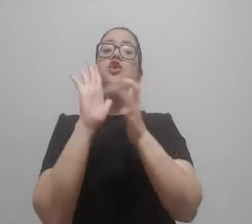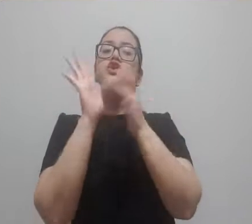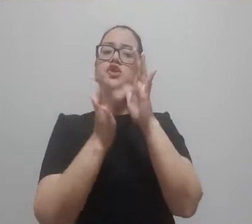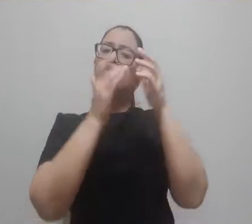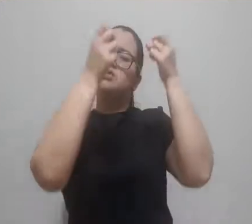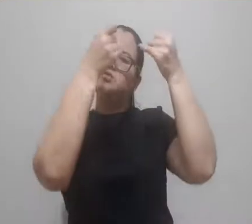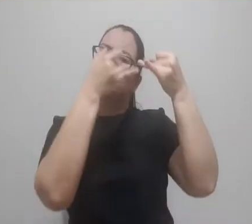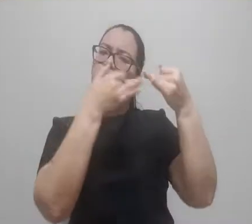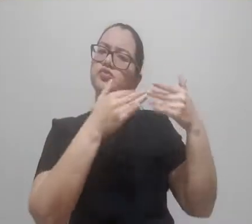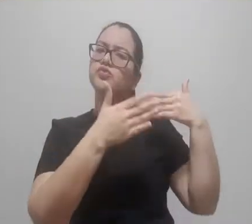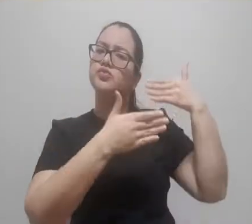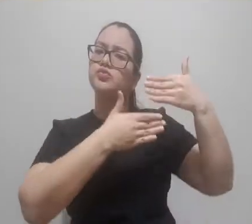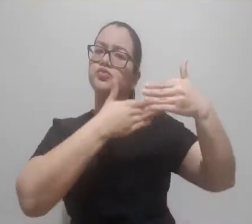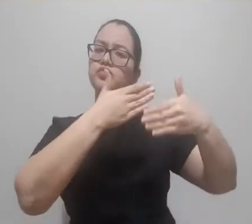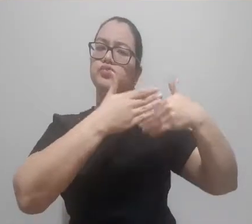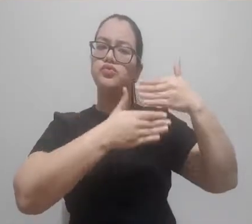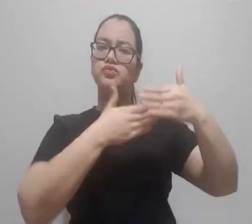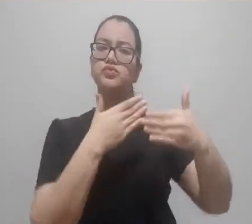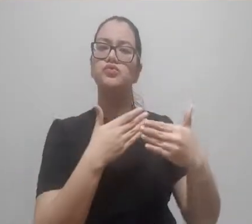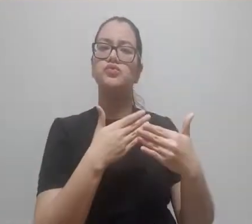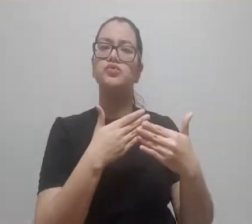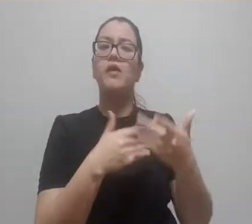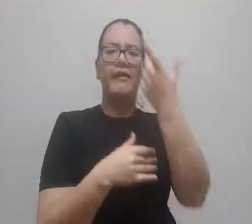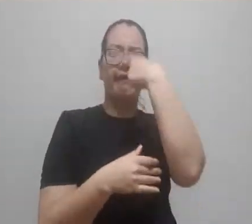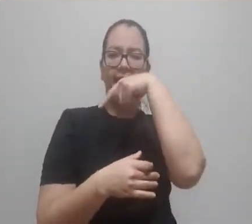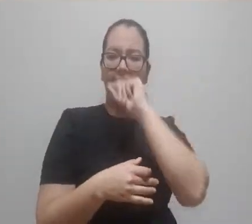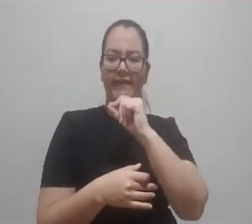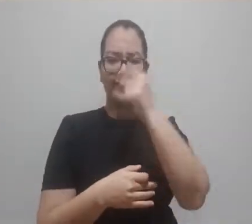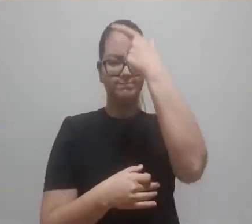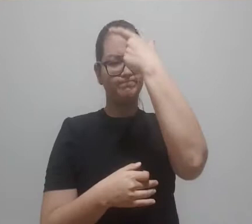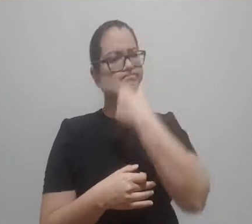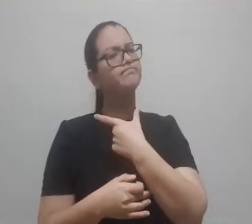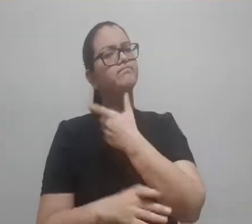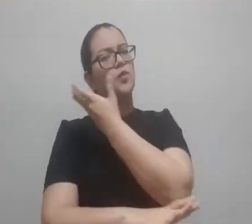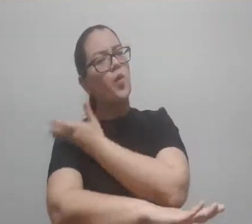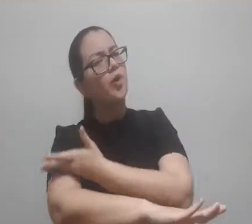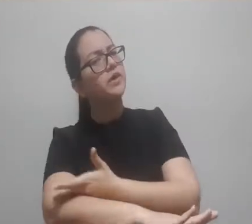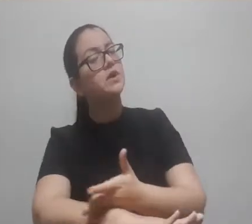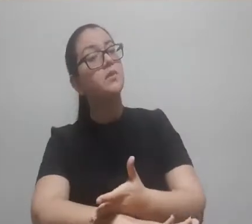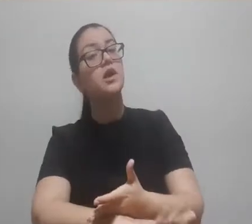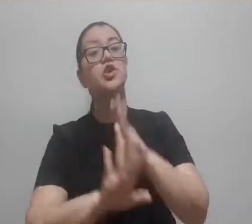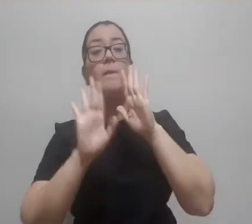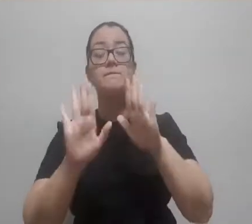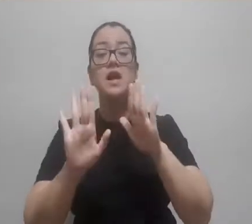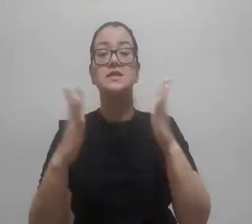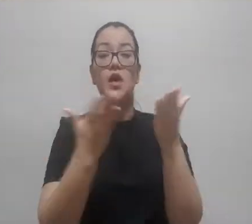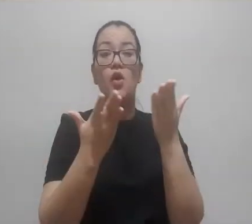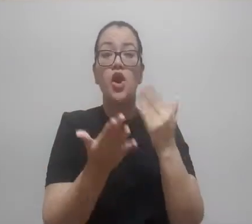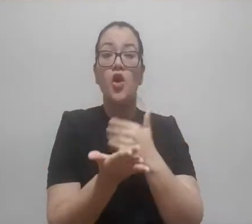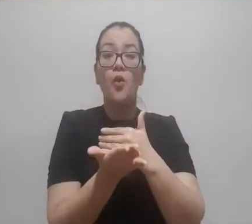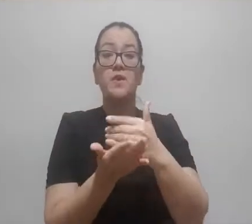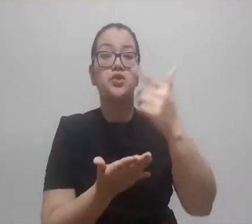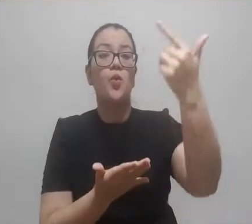sequência falando de quem somos, o nosso comportamento, mas a partir daqui ele passa para uma outra seção. Ele